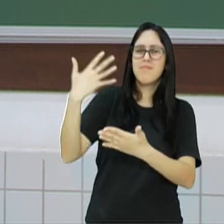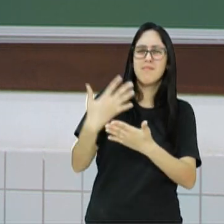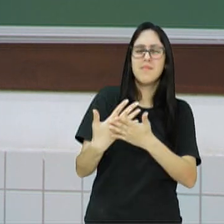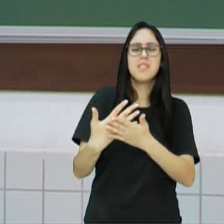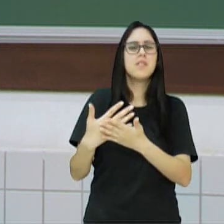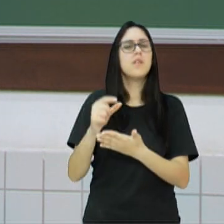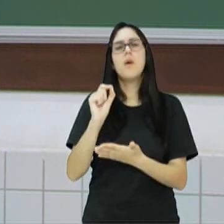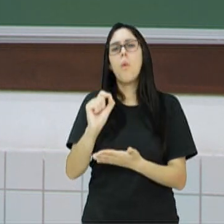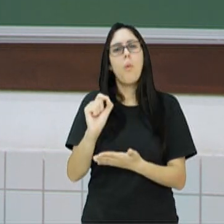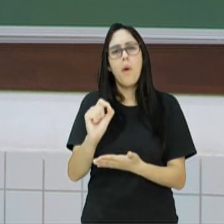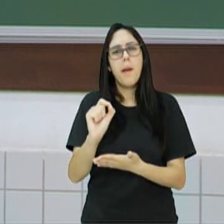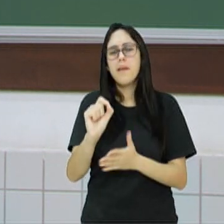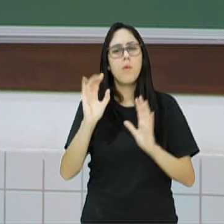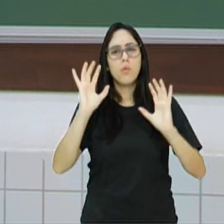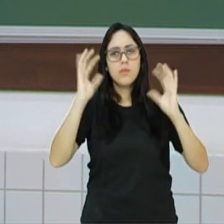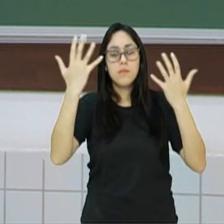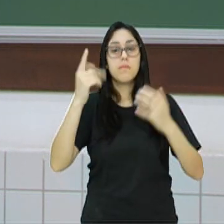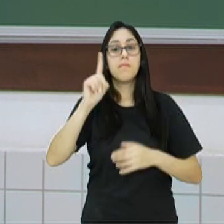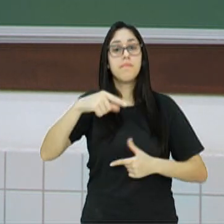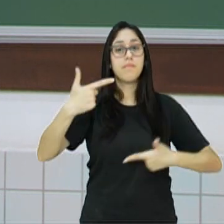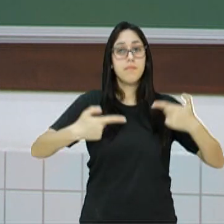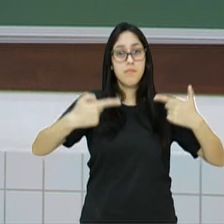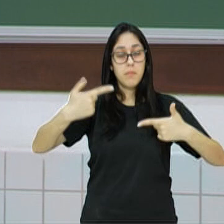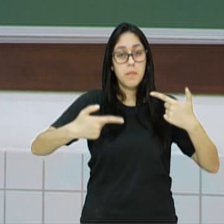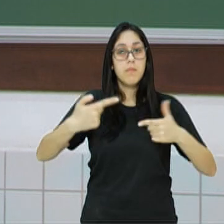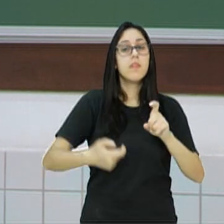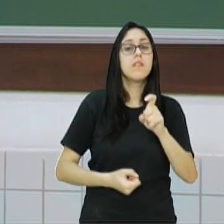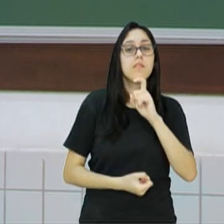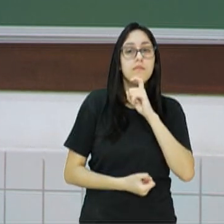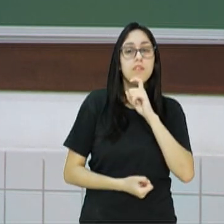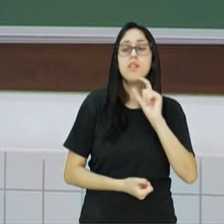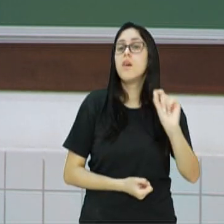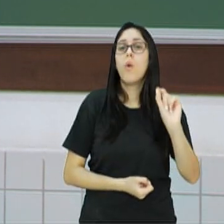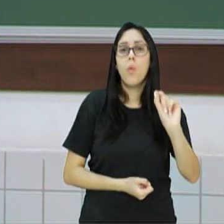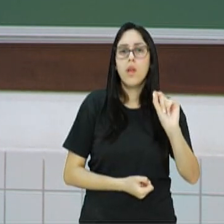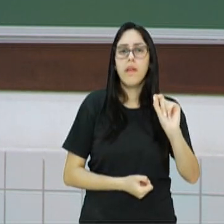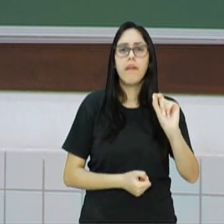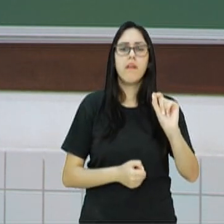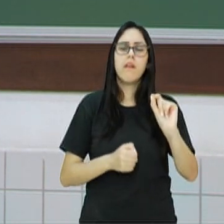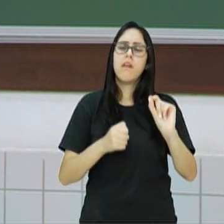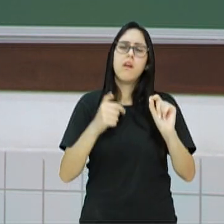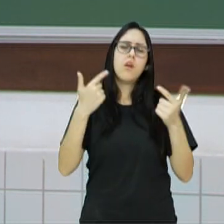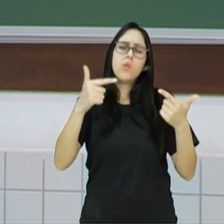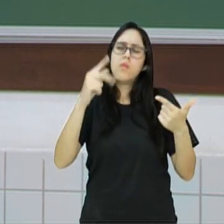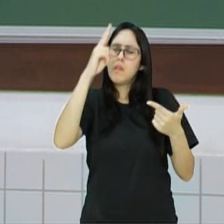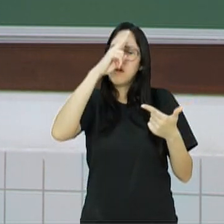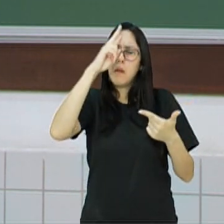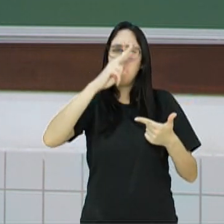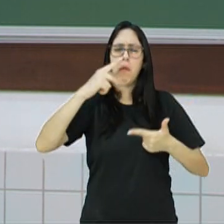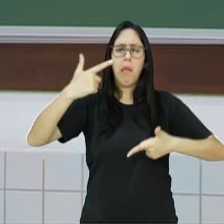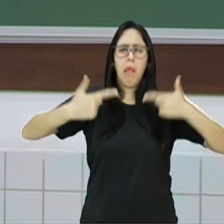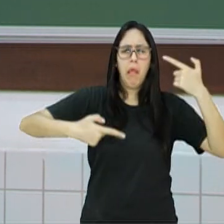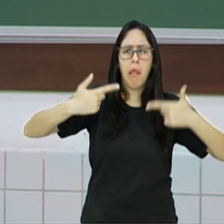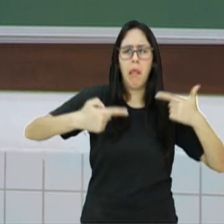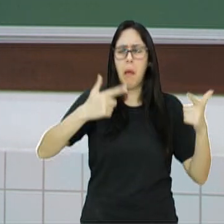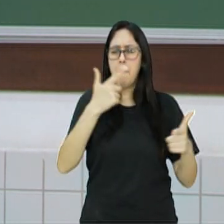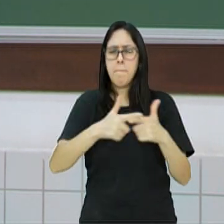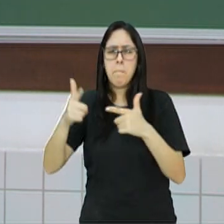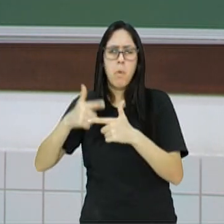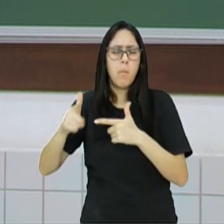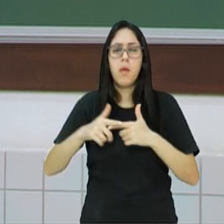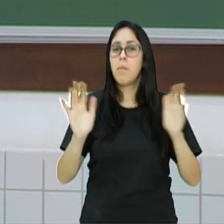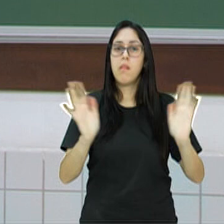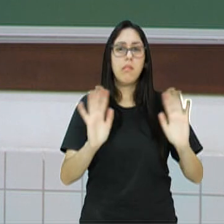distensão, né? A Guerra Fria, ela deixa de ser tão marcada pelos conflitos ideológicos e a gente vai passando por esse processo